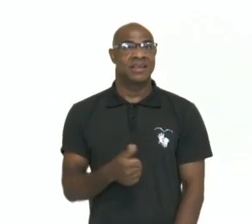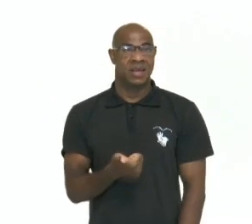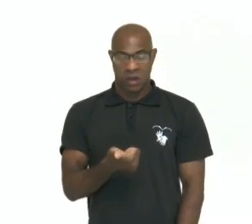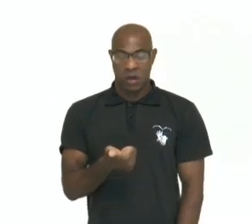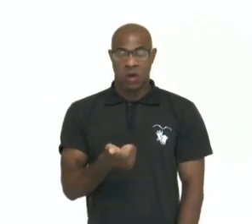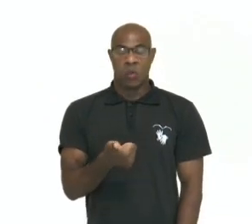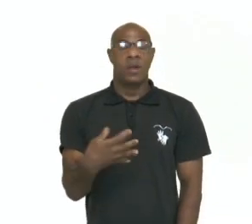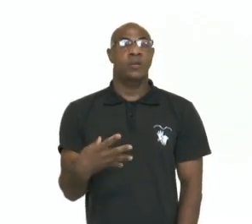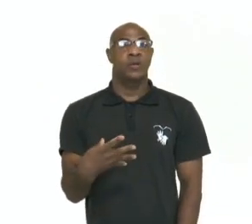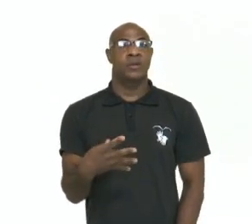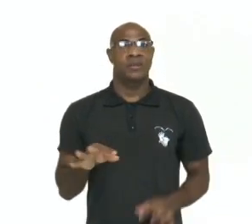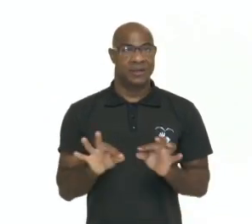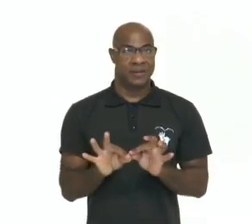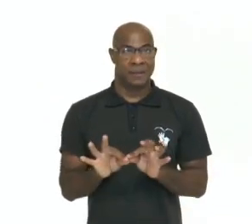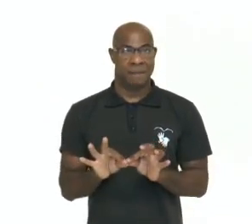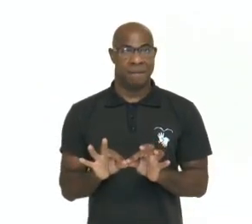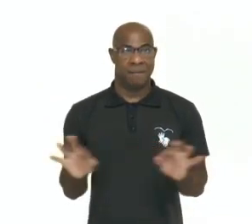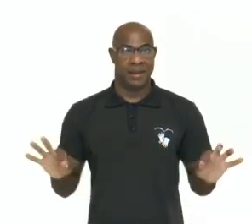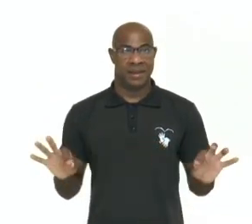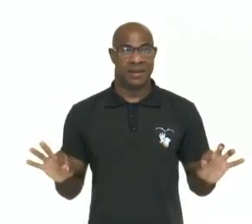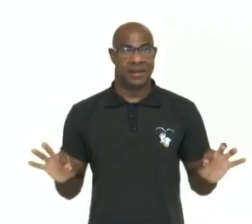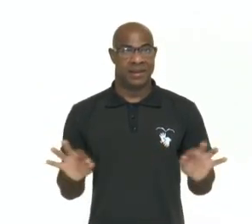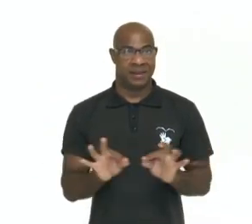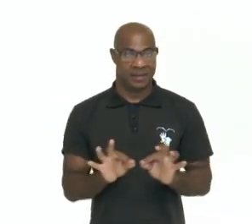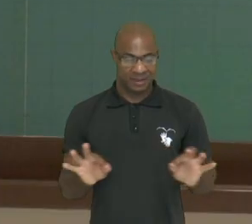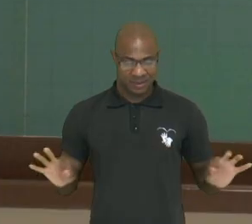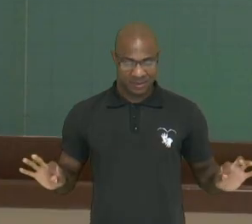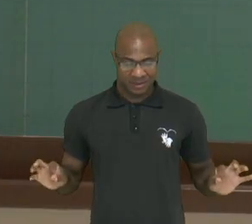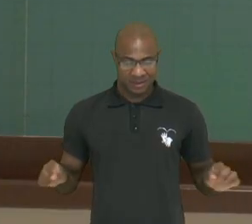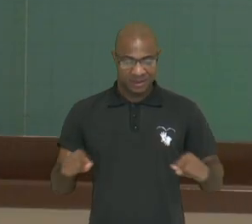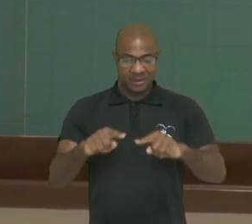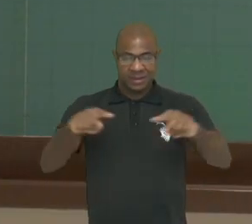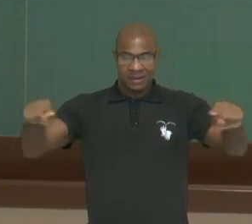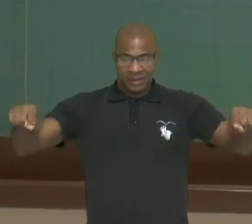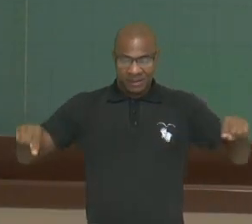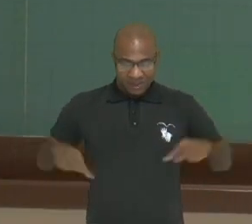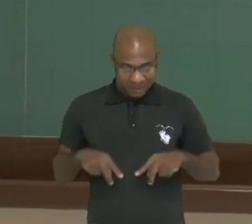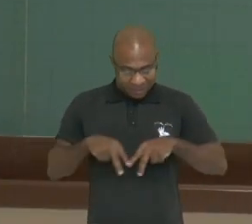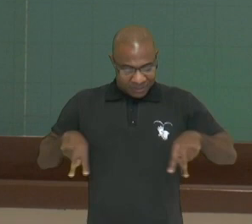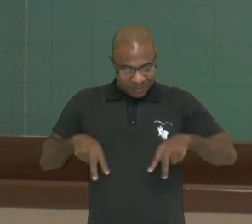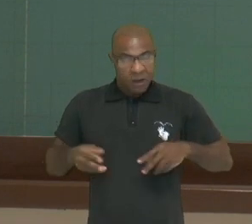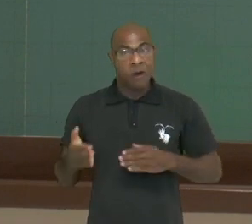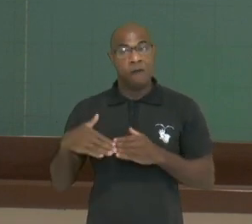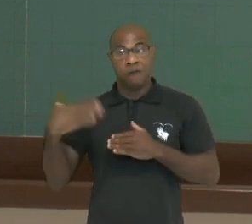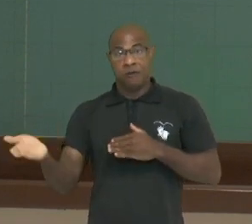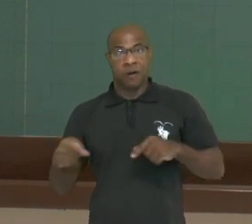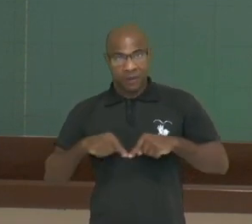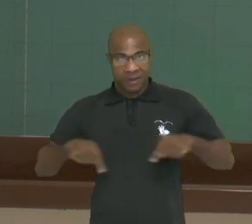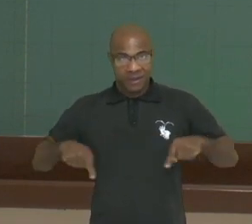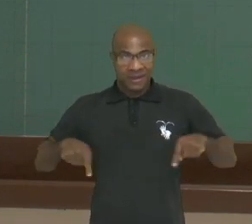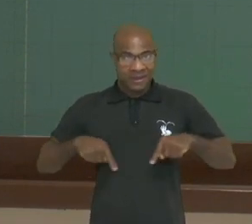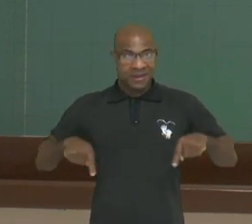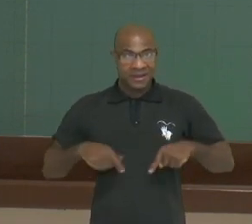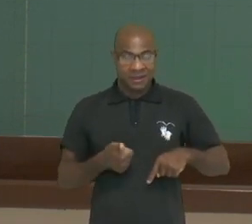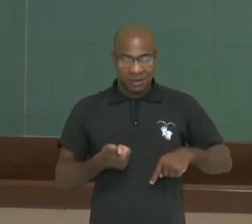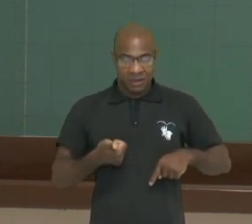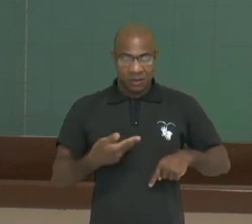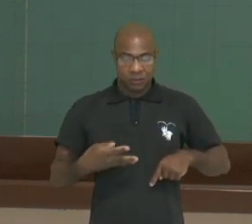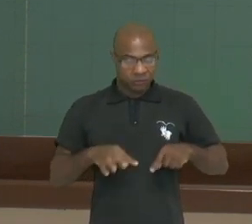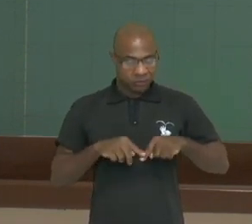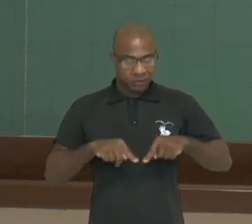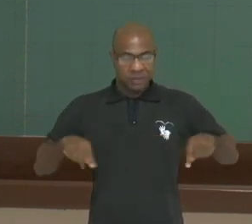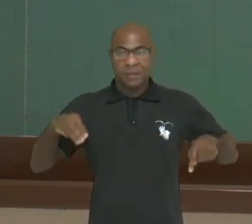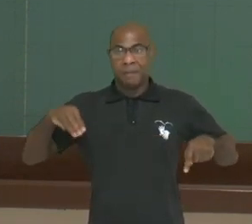metros, né? Que é a parte técnica, que é onde ficam os árbitros, os técnicos, né? No judô, as lutas